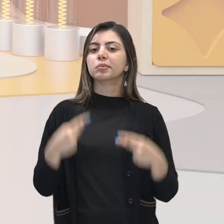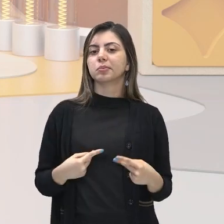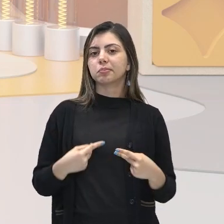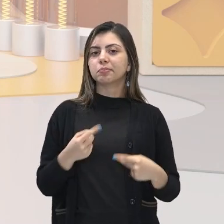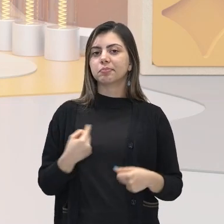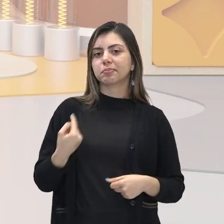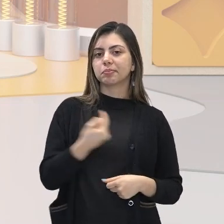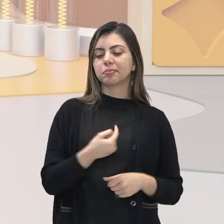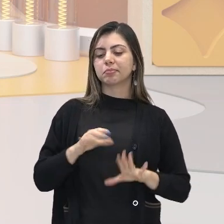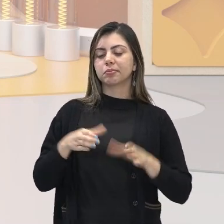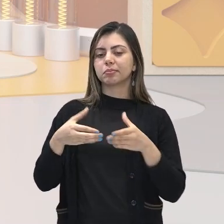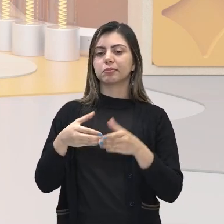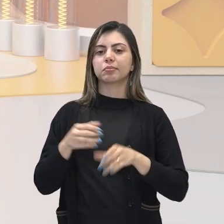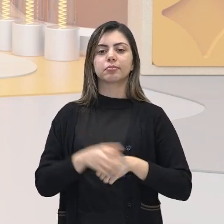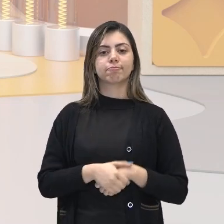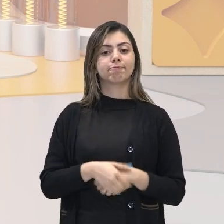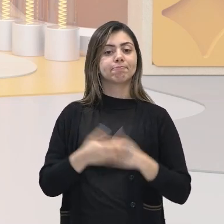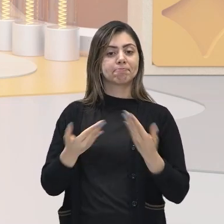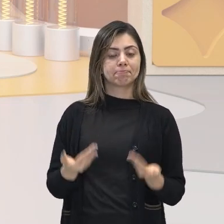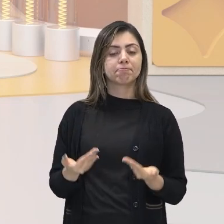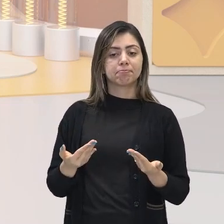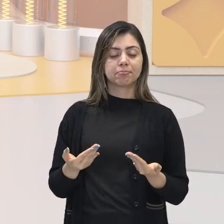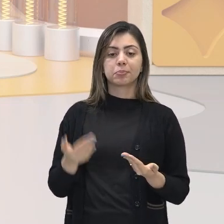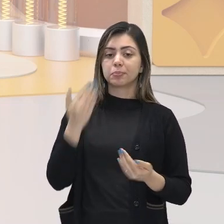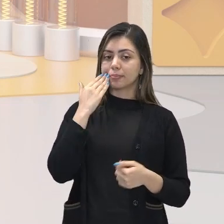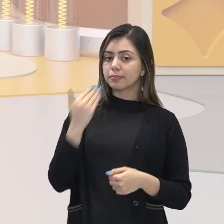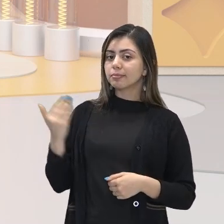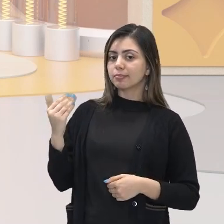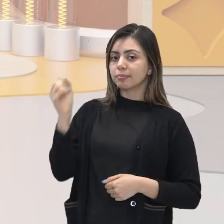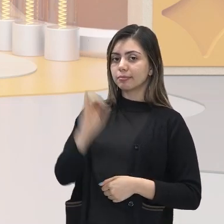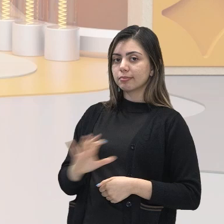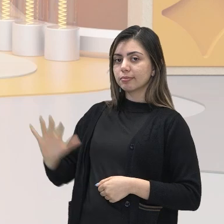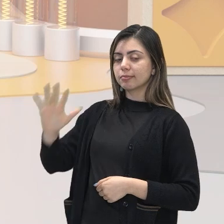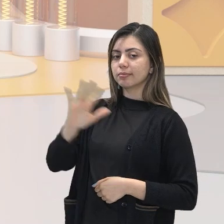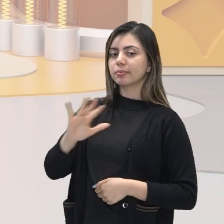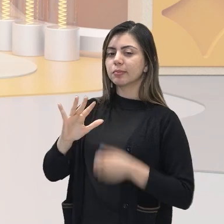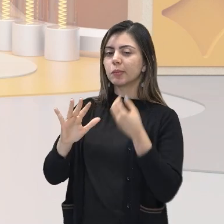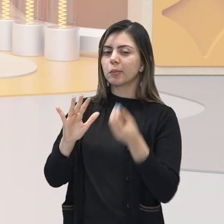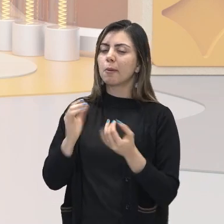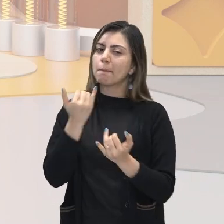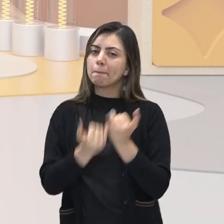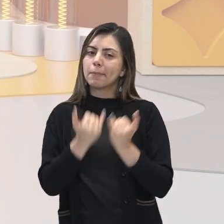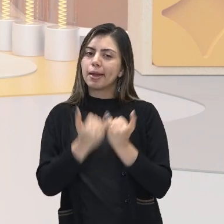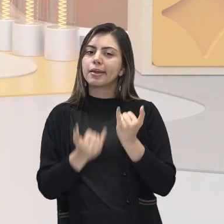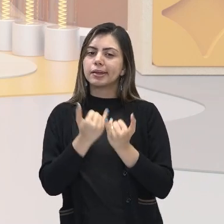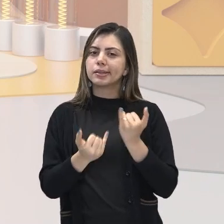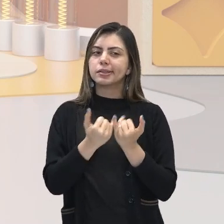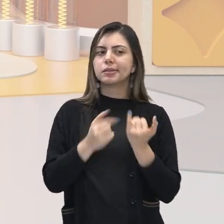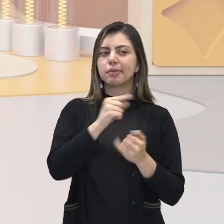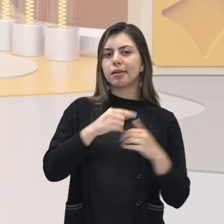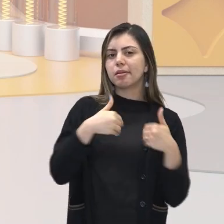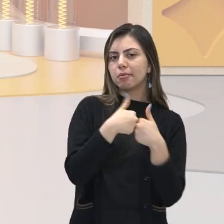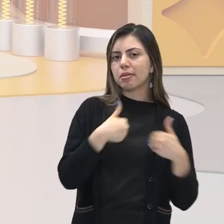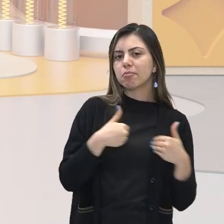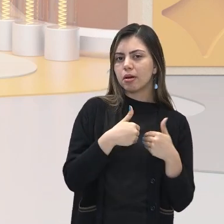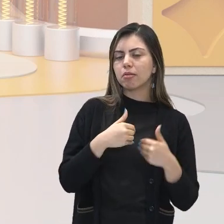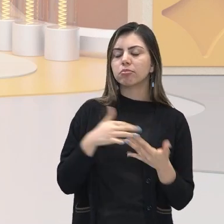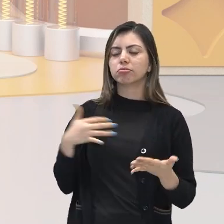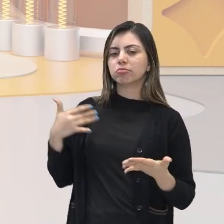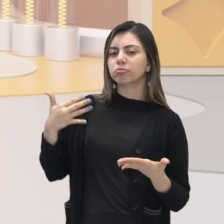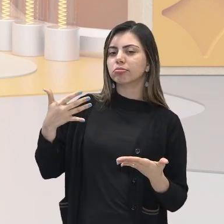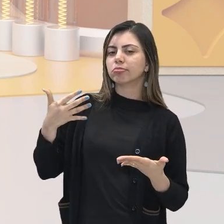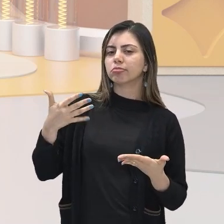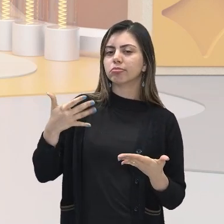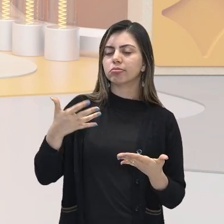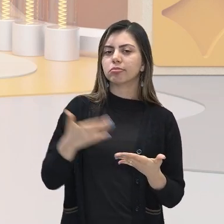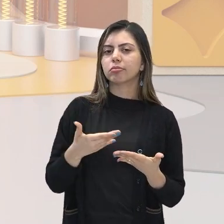somos nós, né? Então ali você tem uma figura um pouco mais assemelhada a primatas até chegar, né,